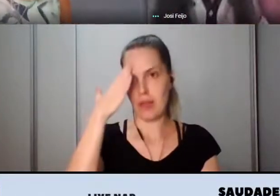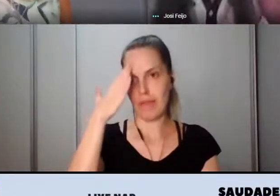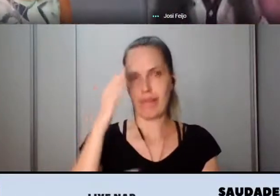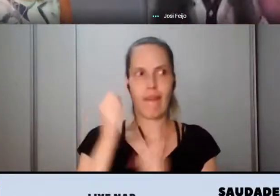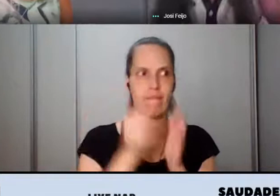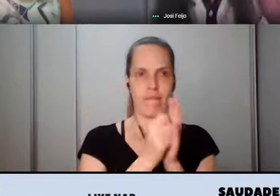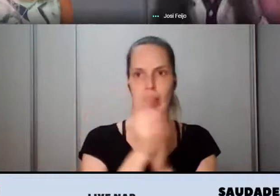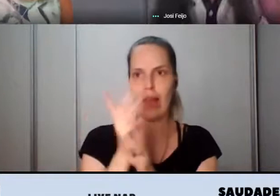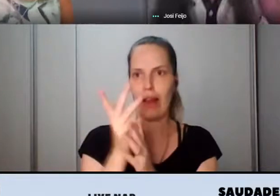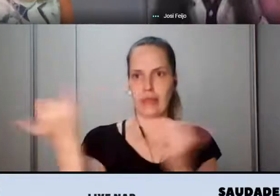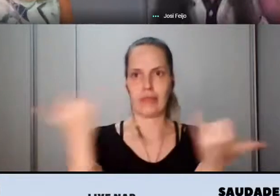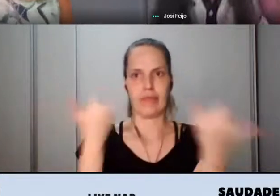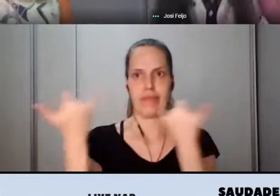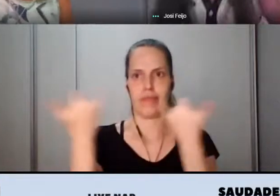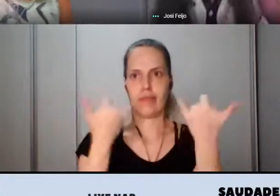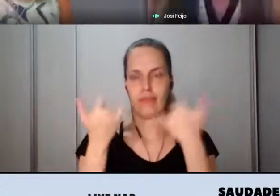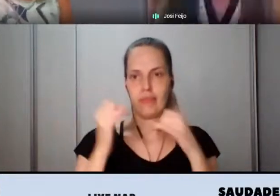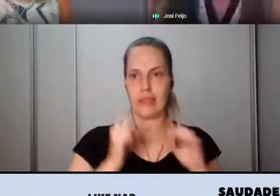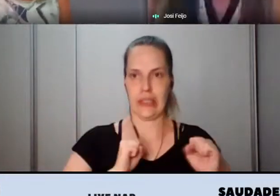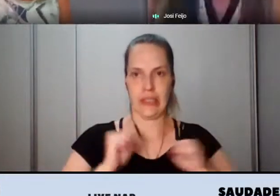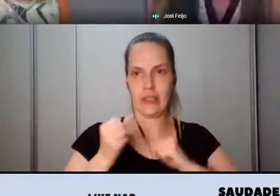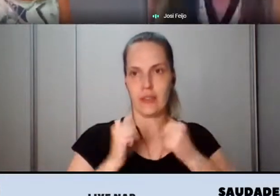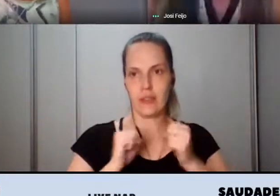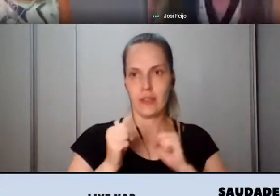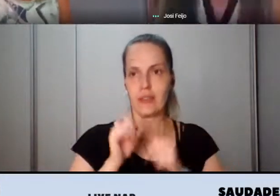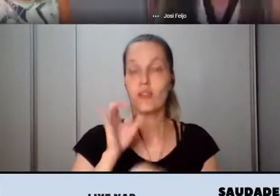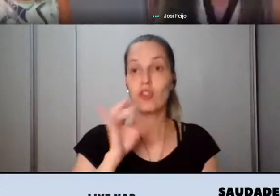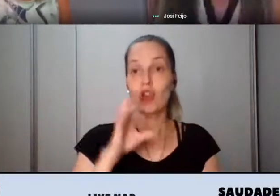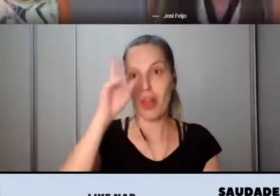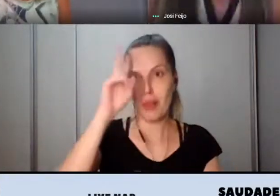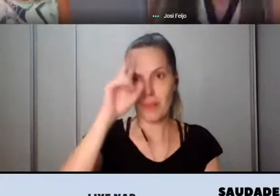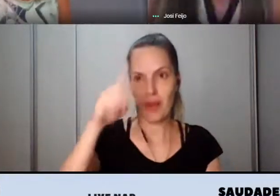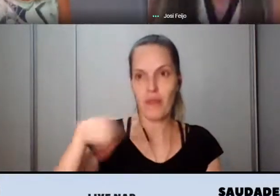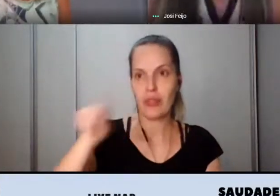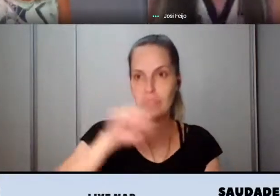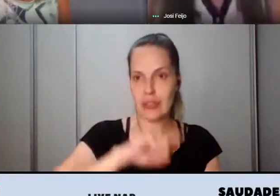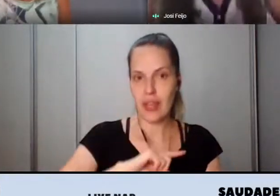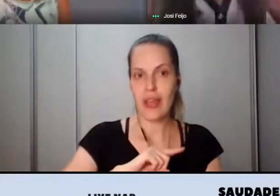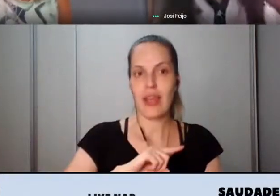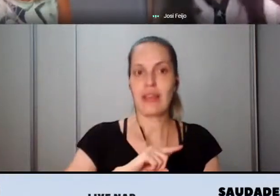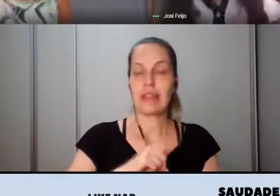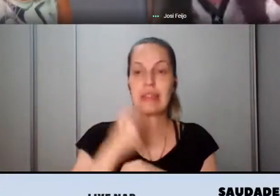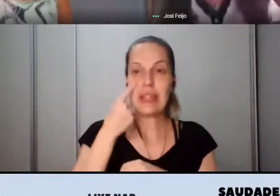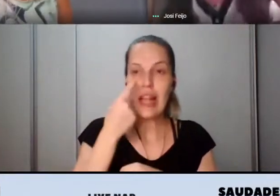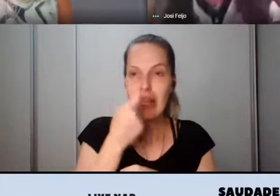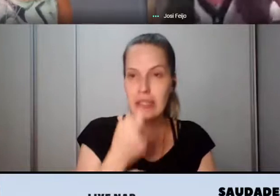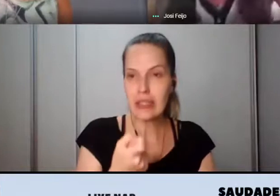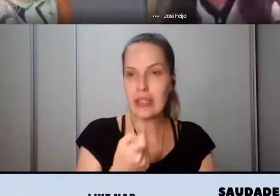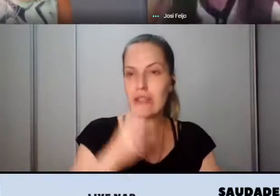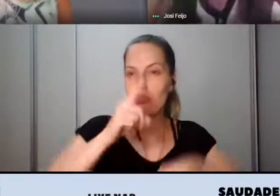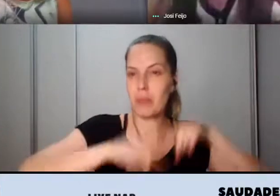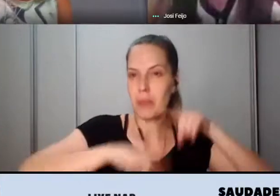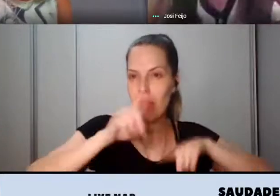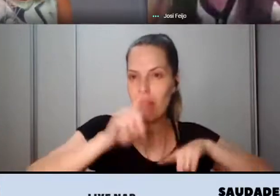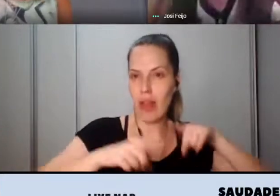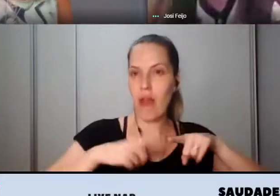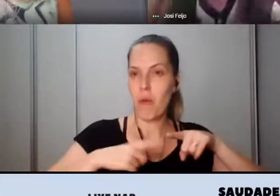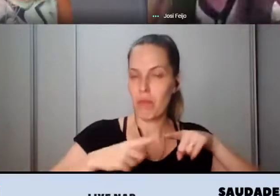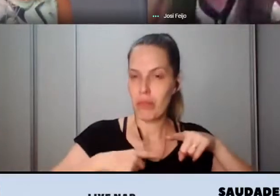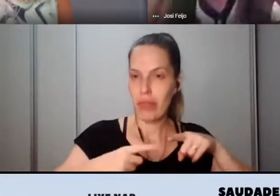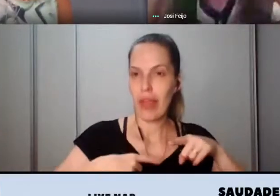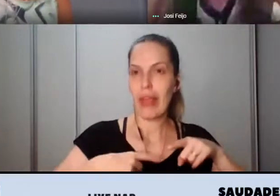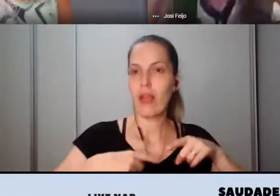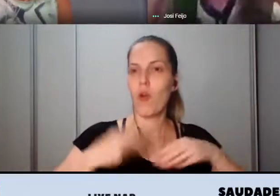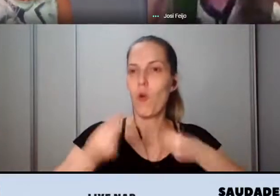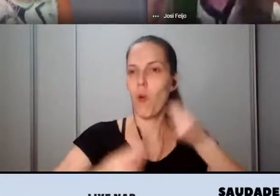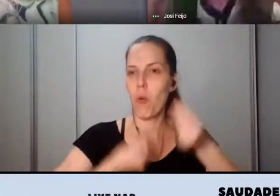aproveito para retomar, nós temos material bem interessante de técnicas de manejo de ansiedade, né, técnicas de relaxamento,